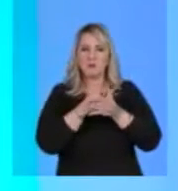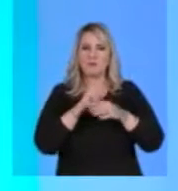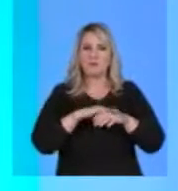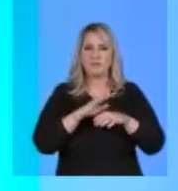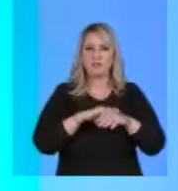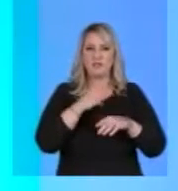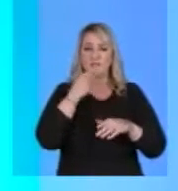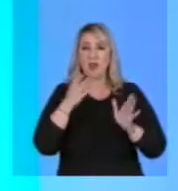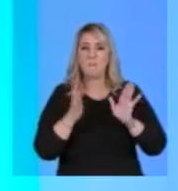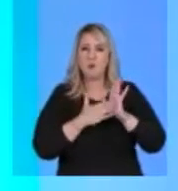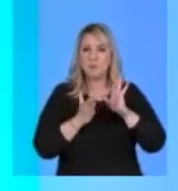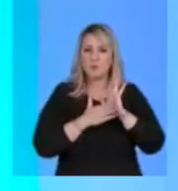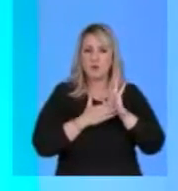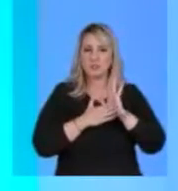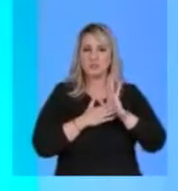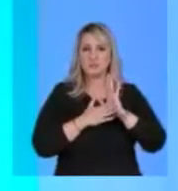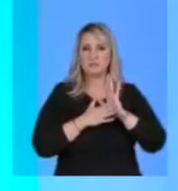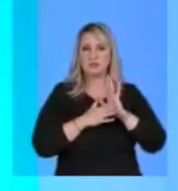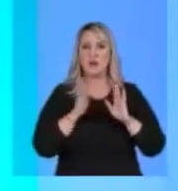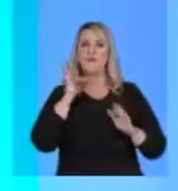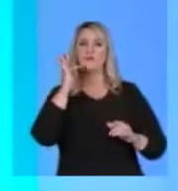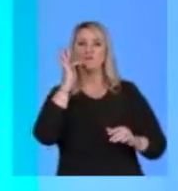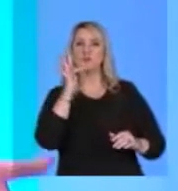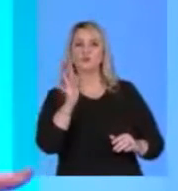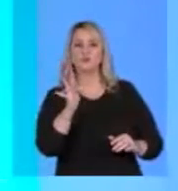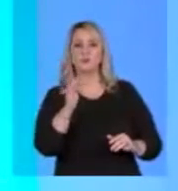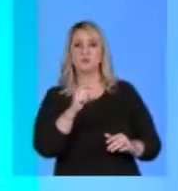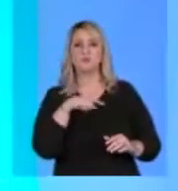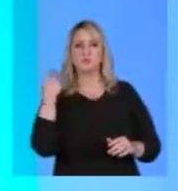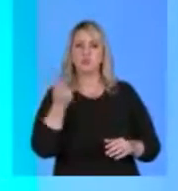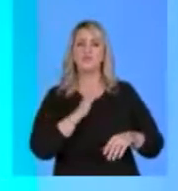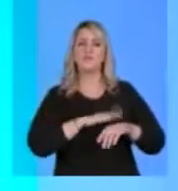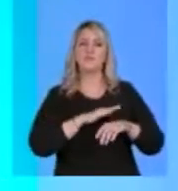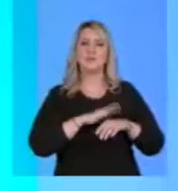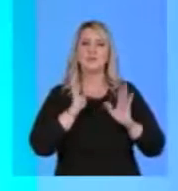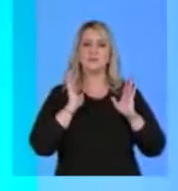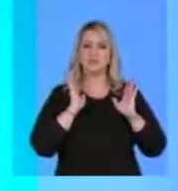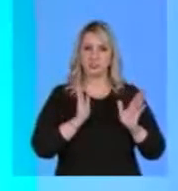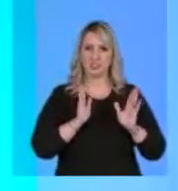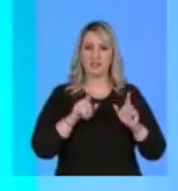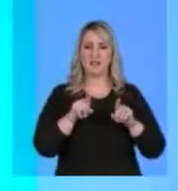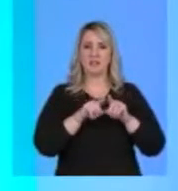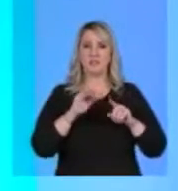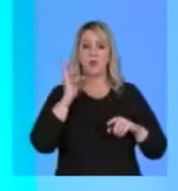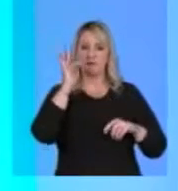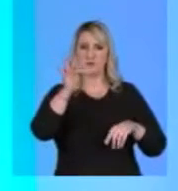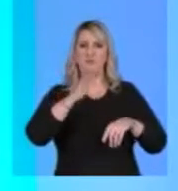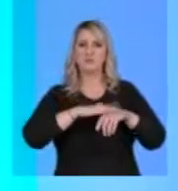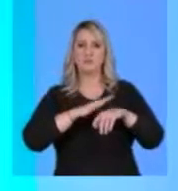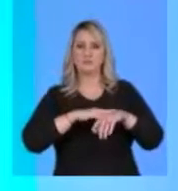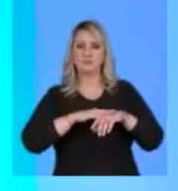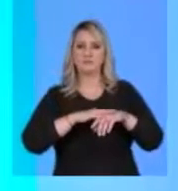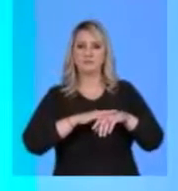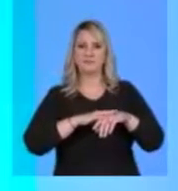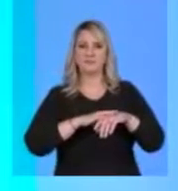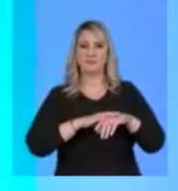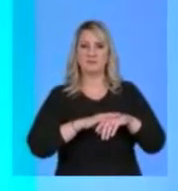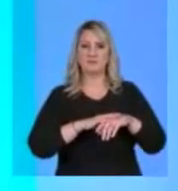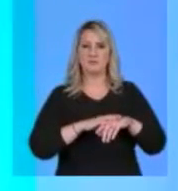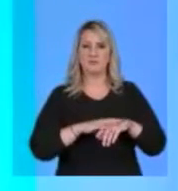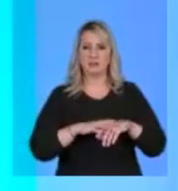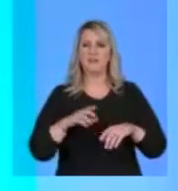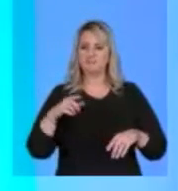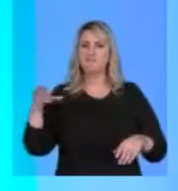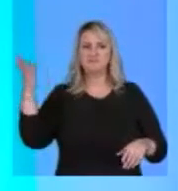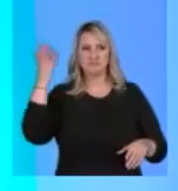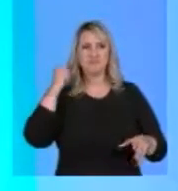falar de propostas de futuro falar daquilo que nós realizamos aqui daquilo que nós vamos fazer o que a gente ouve muita coisa